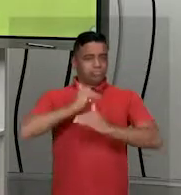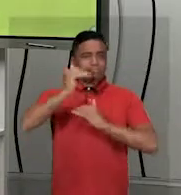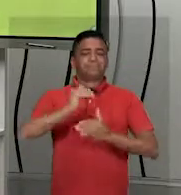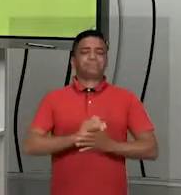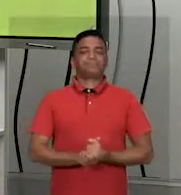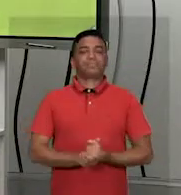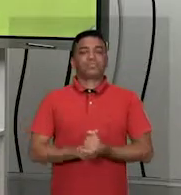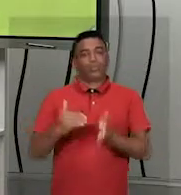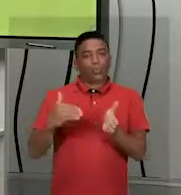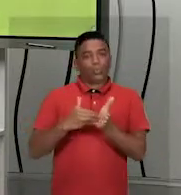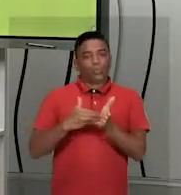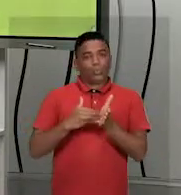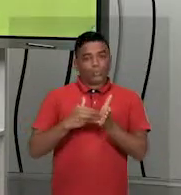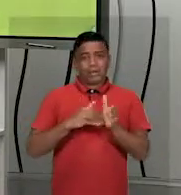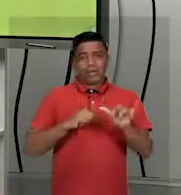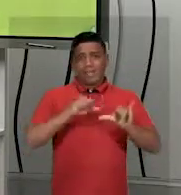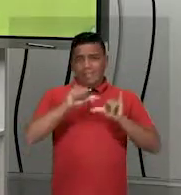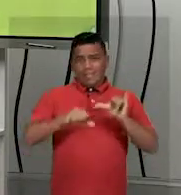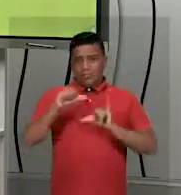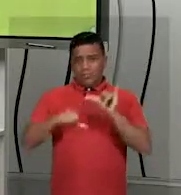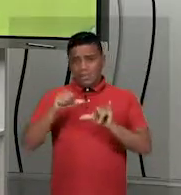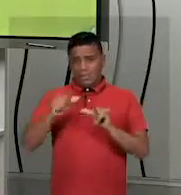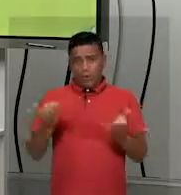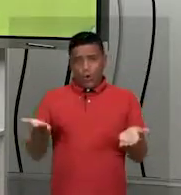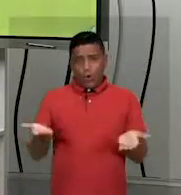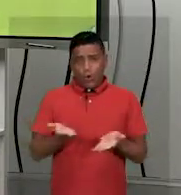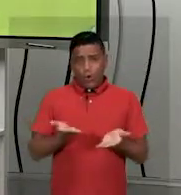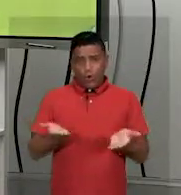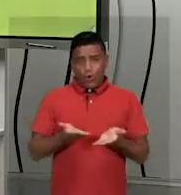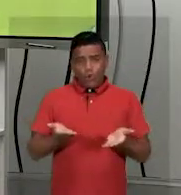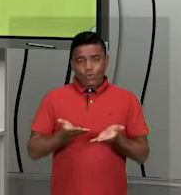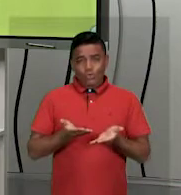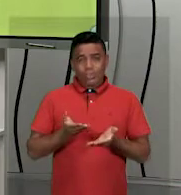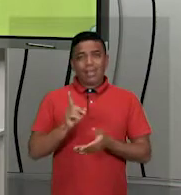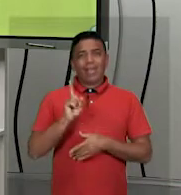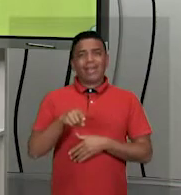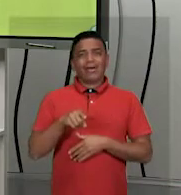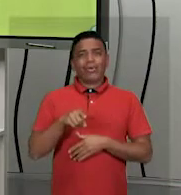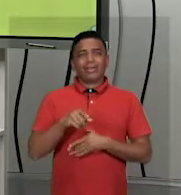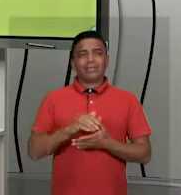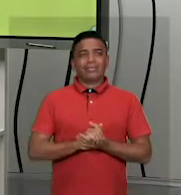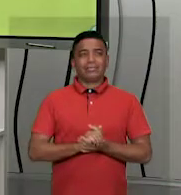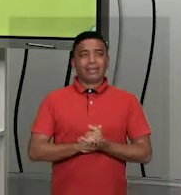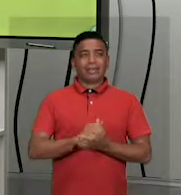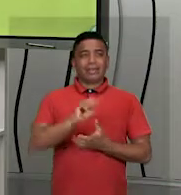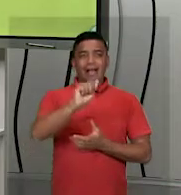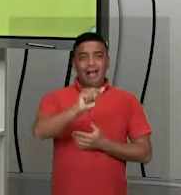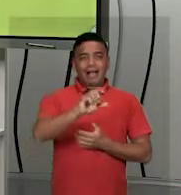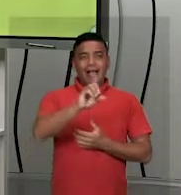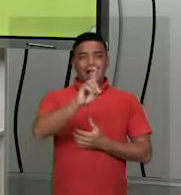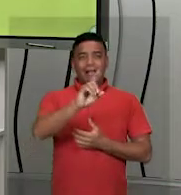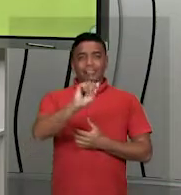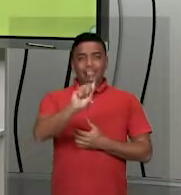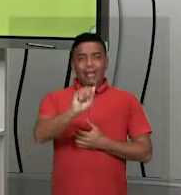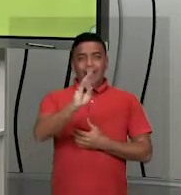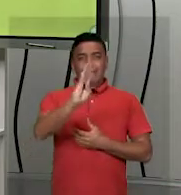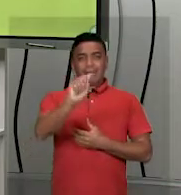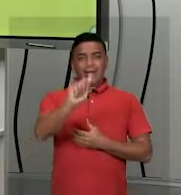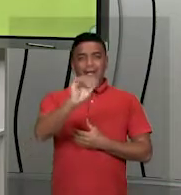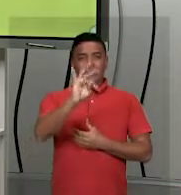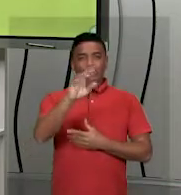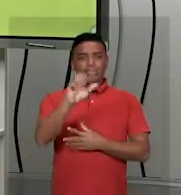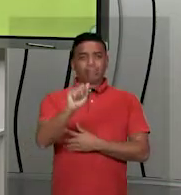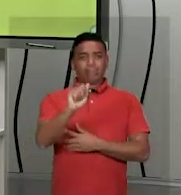última transformação que eu trouxe aqui foi a transformação chamada adiabática. Essa transformação é uma transformação